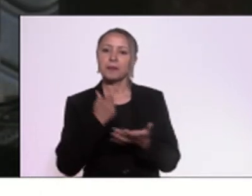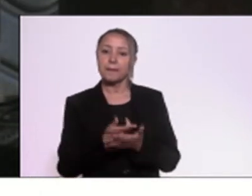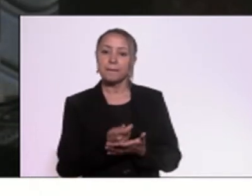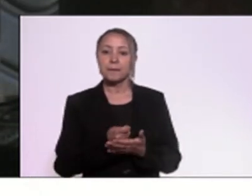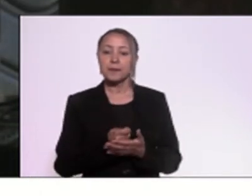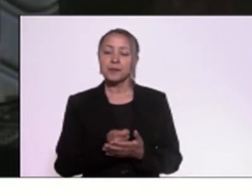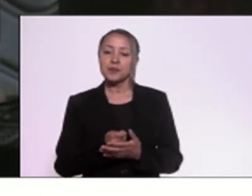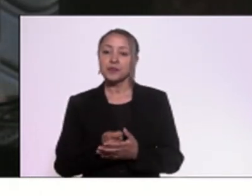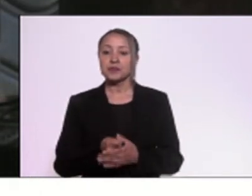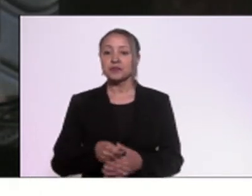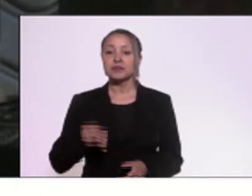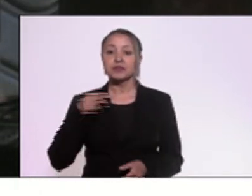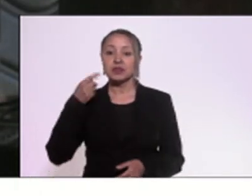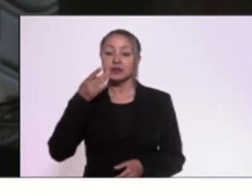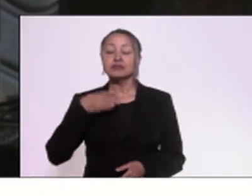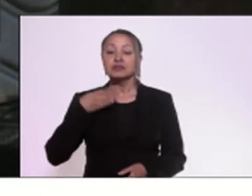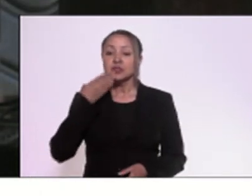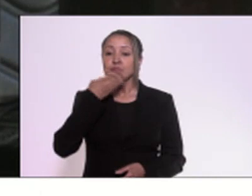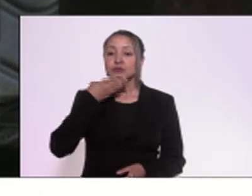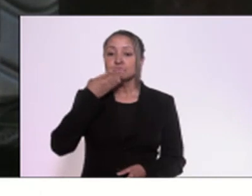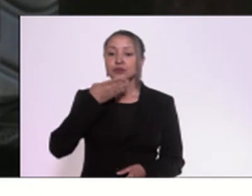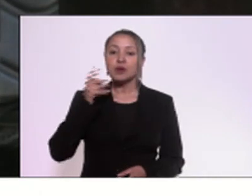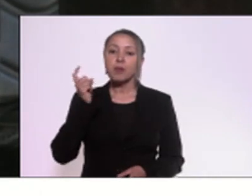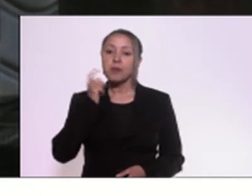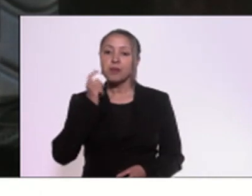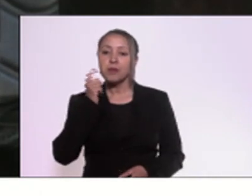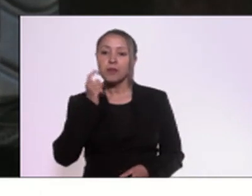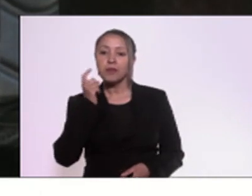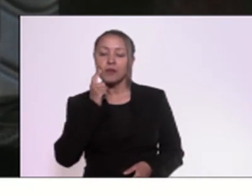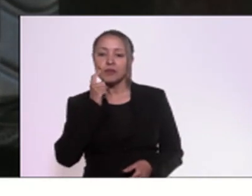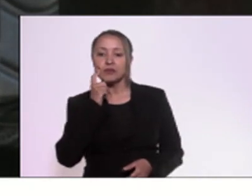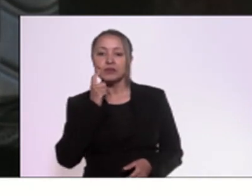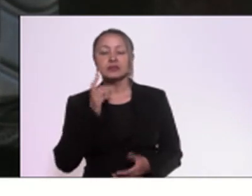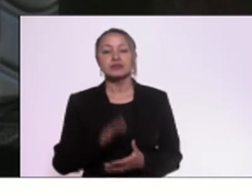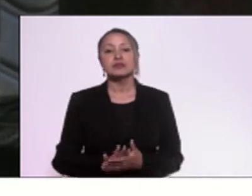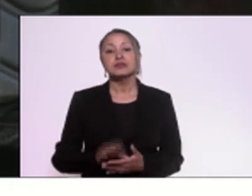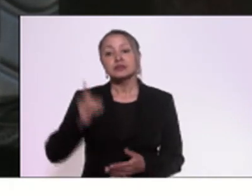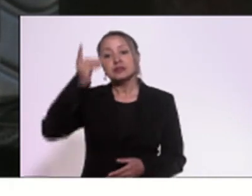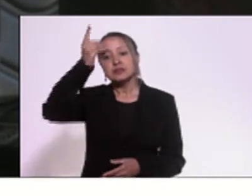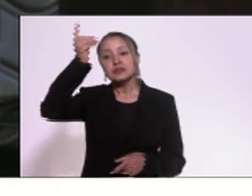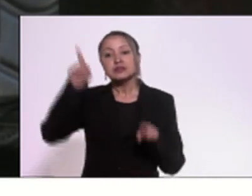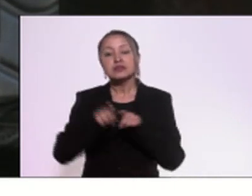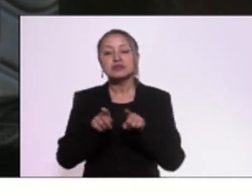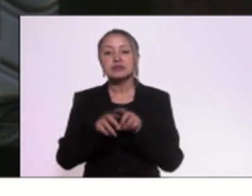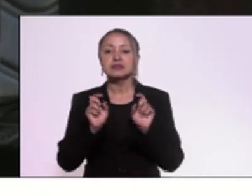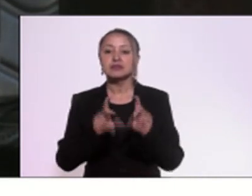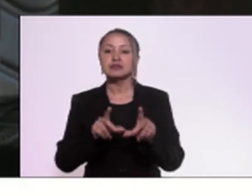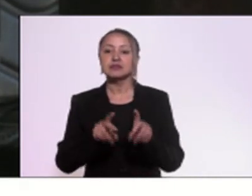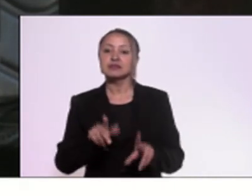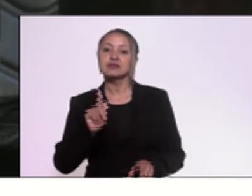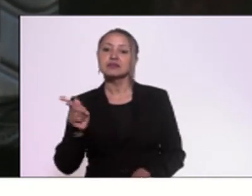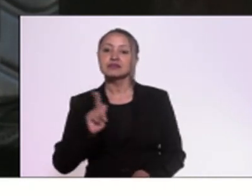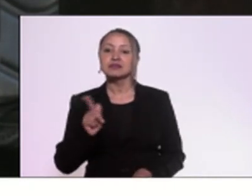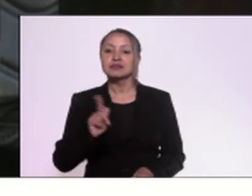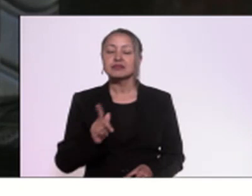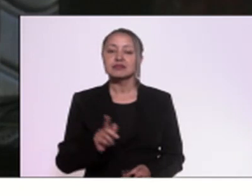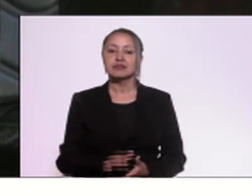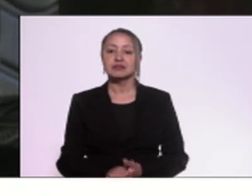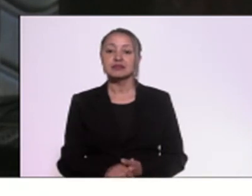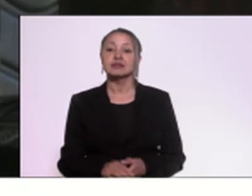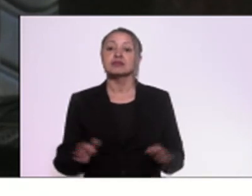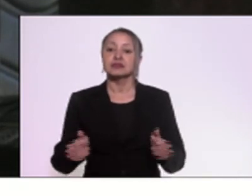Cine, agora, no último momento. A gente está tentando, através da Funarge, de alguma maneira auxiliar para que o Ponto Cine não